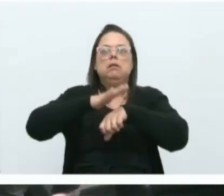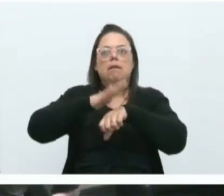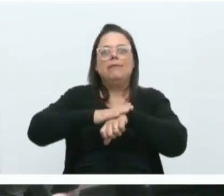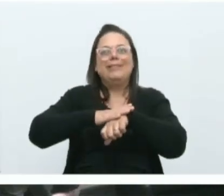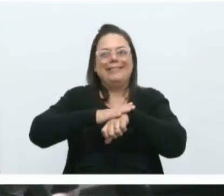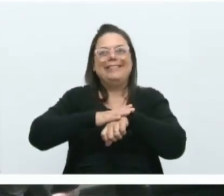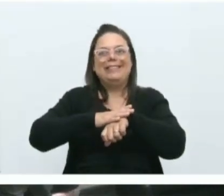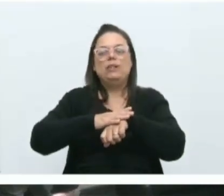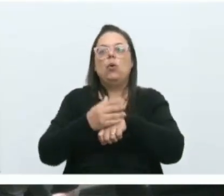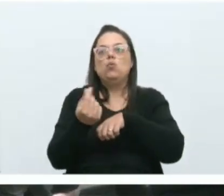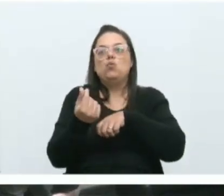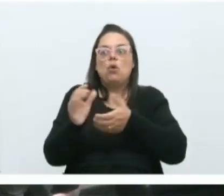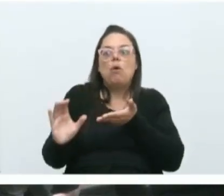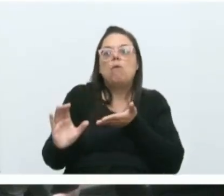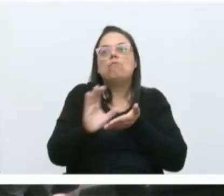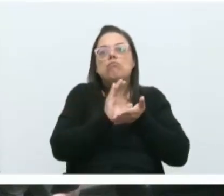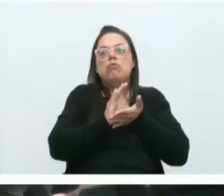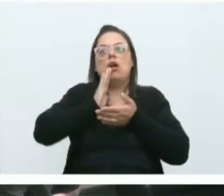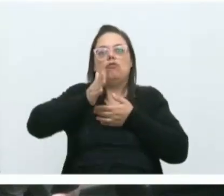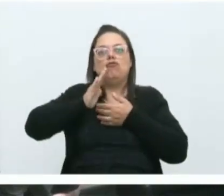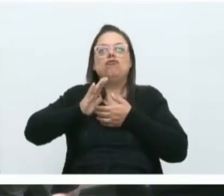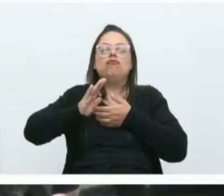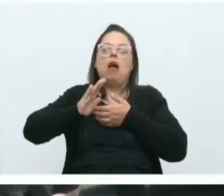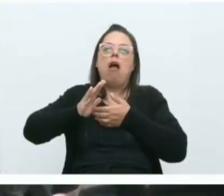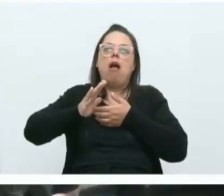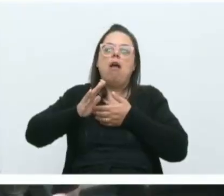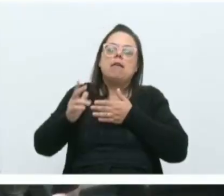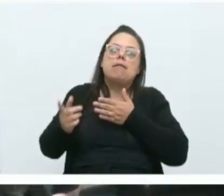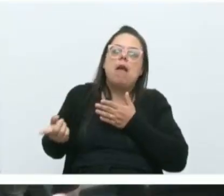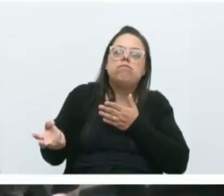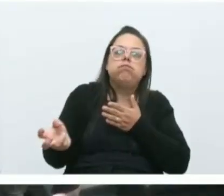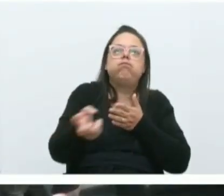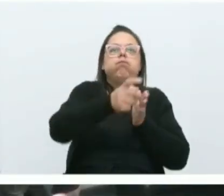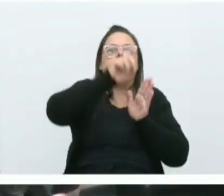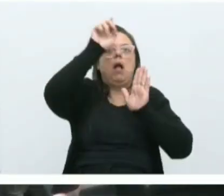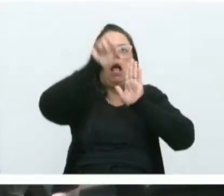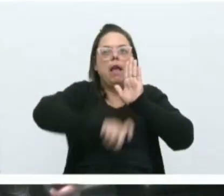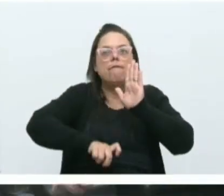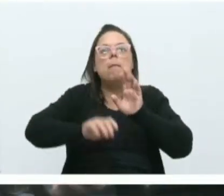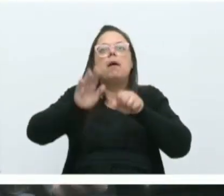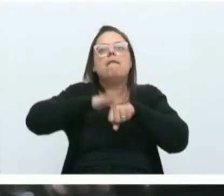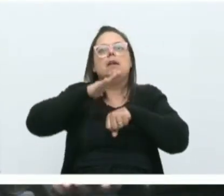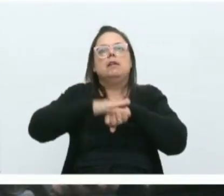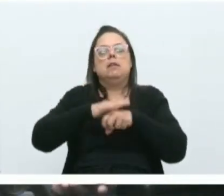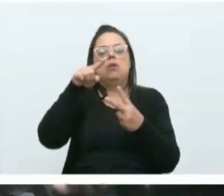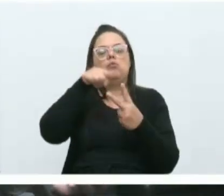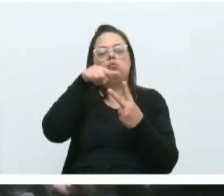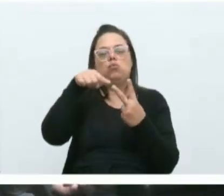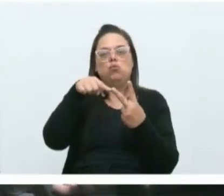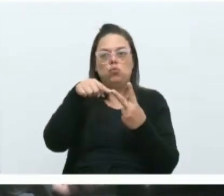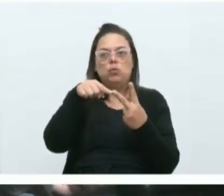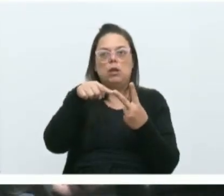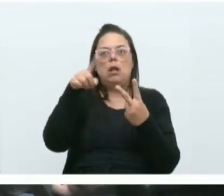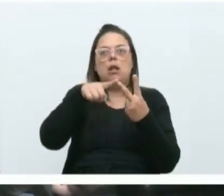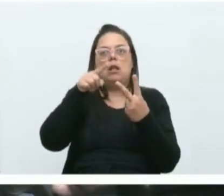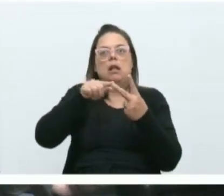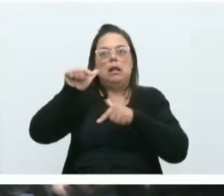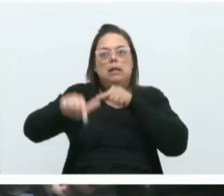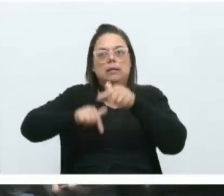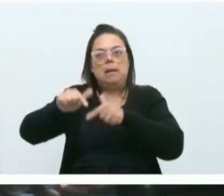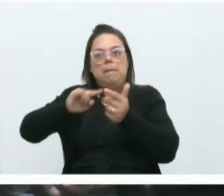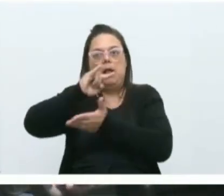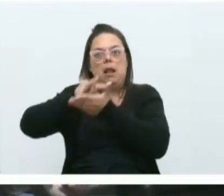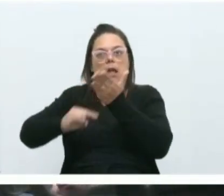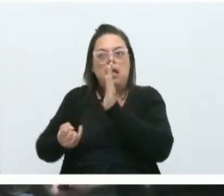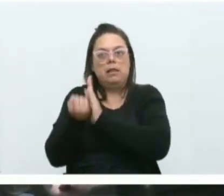relação ao grande ganho, já que a reforma vai forçar os municípios a ter duas situações. Trabalhar a receita, e aí